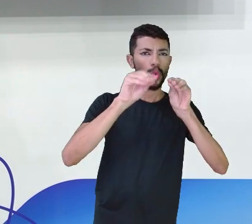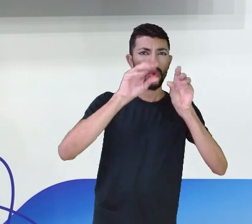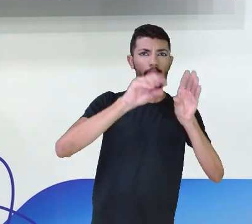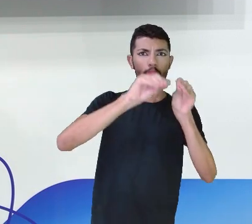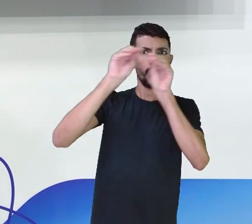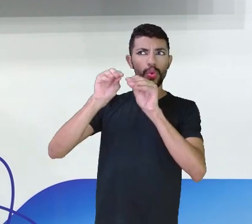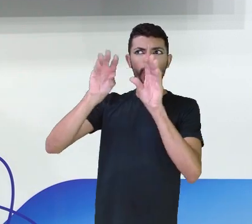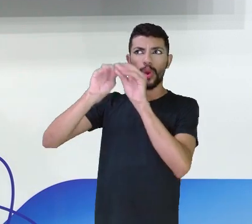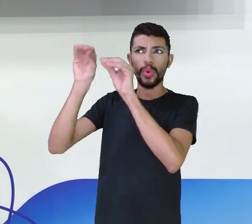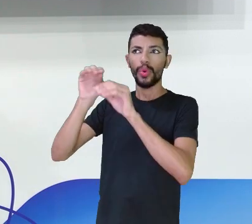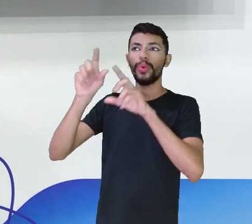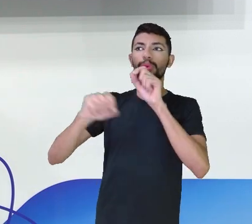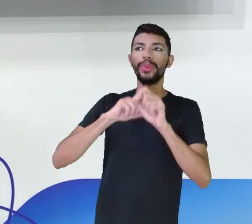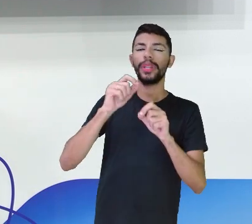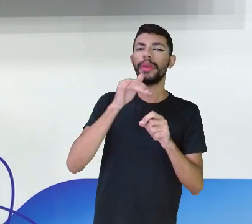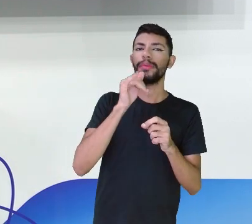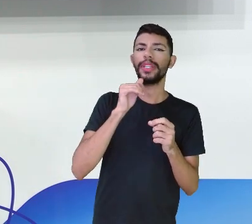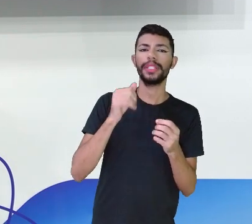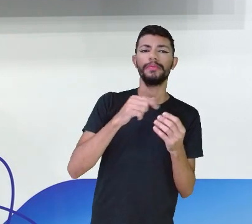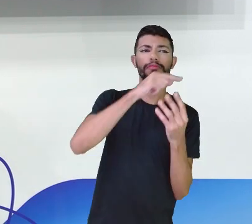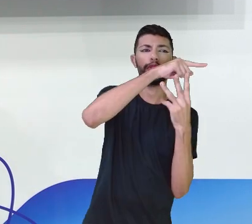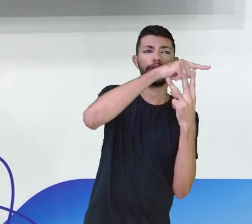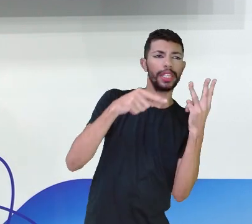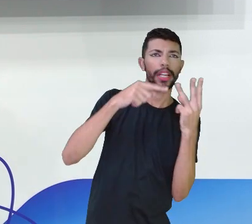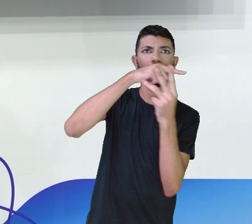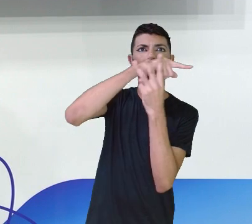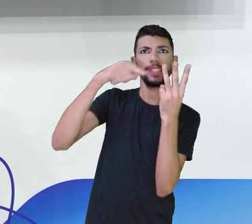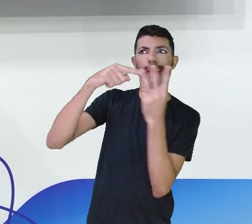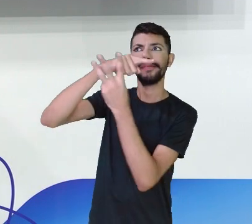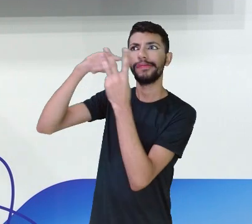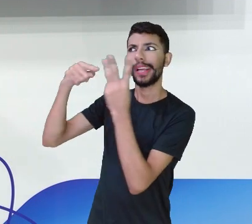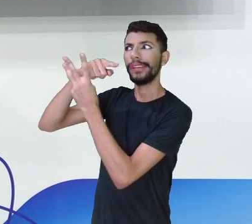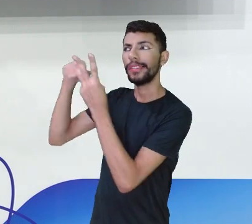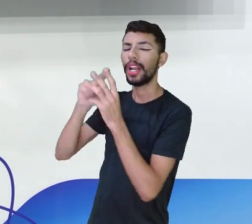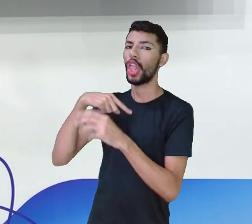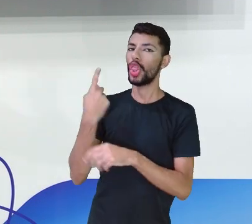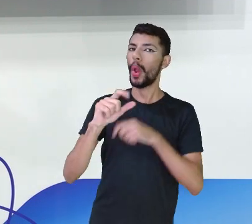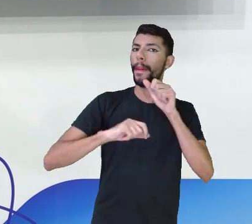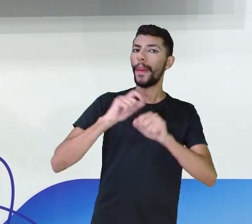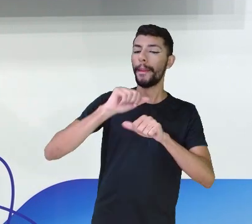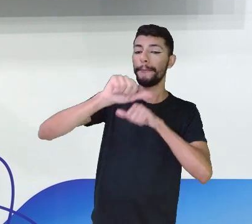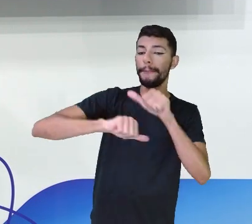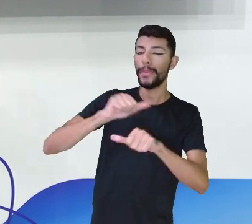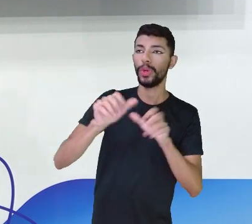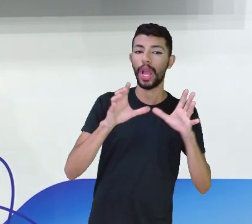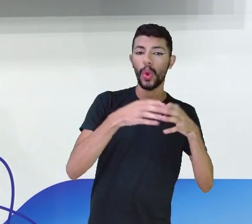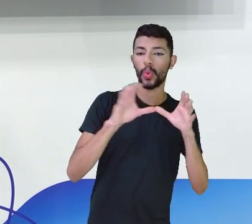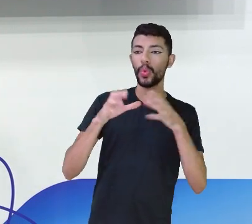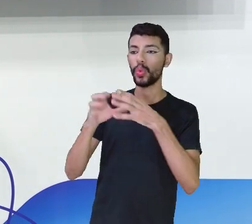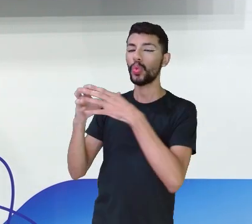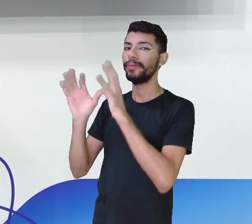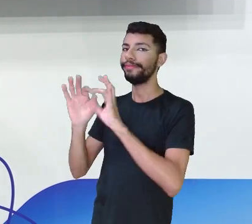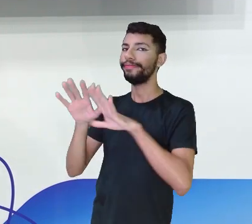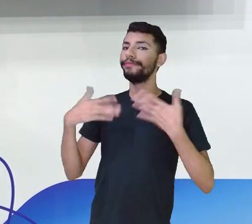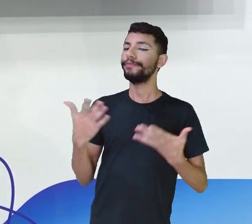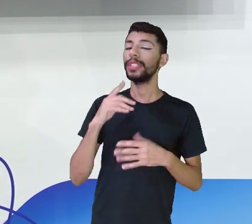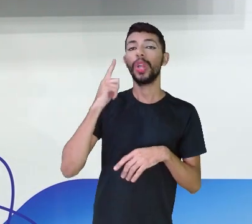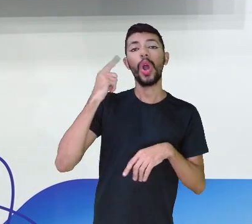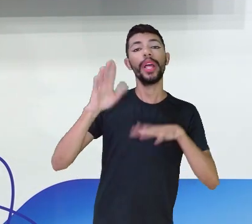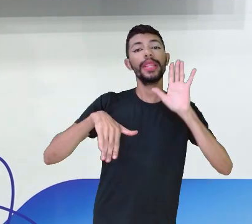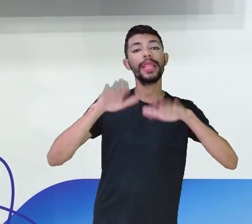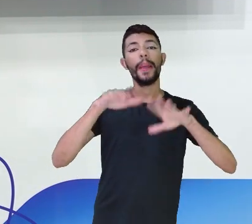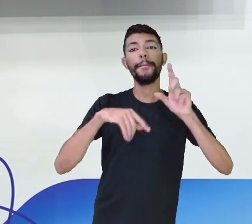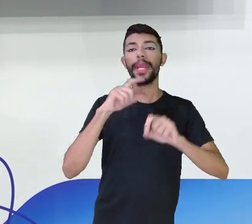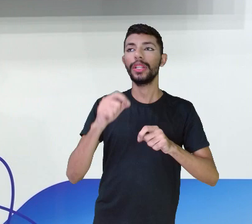ordem, de 3 em 3 ordens, por exemplo, a gente muda de classe. E dependendo de onde